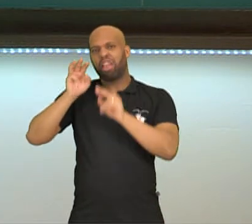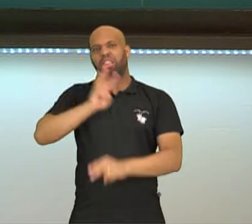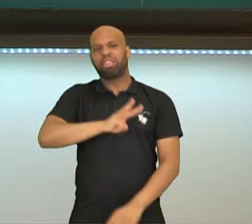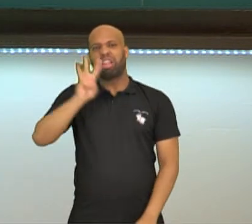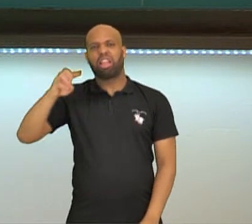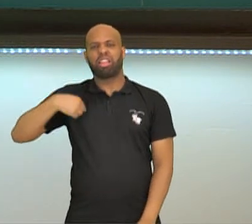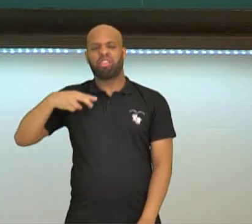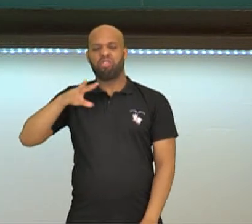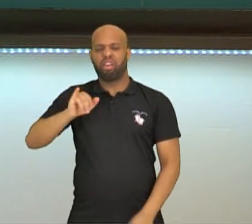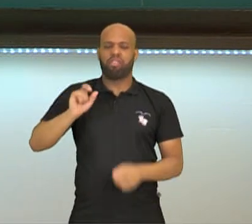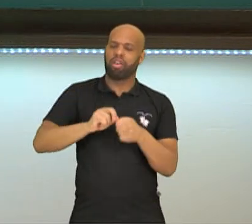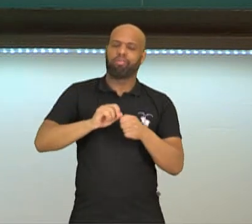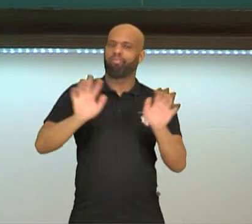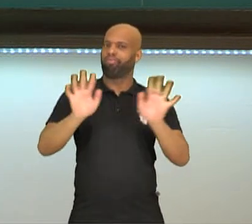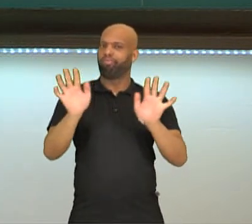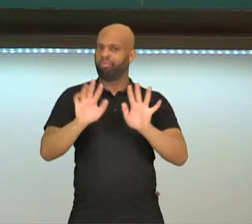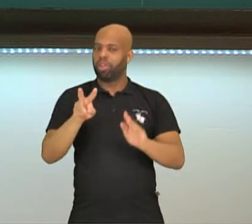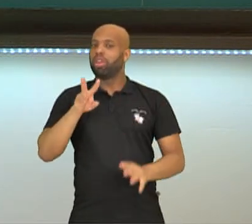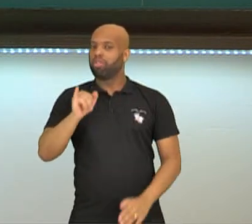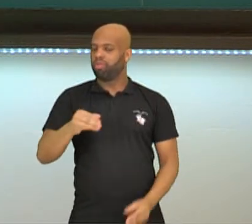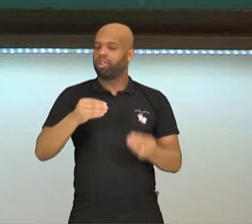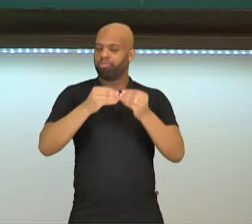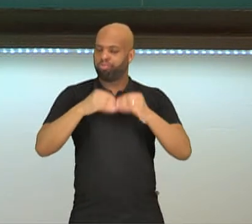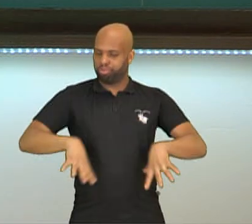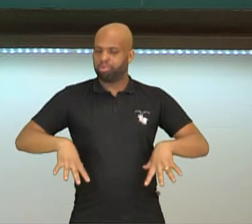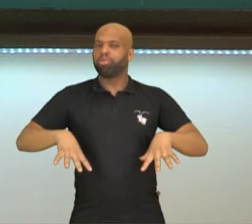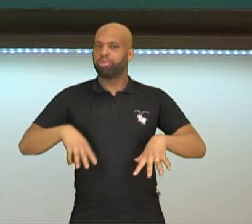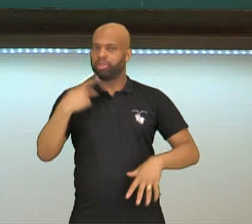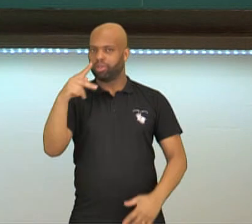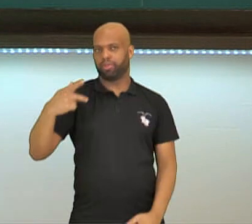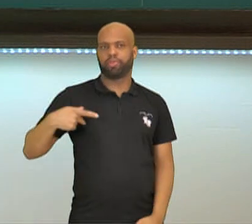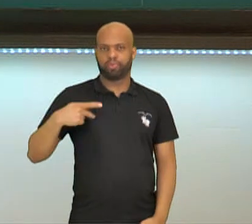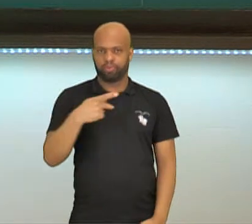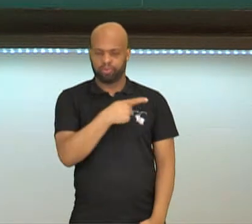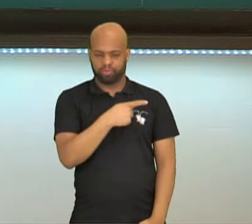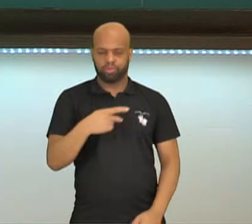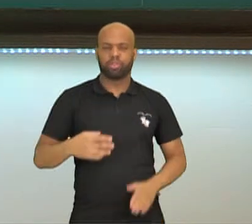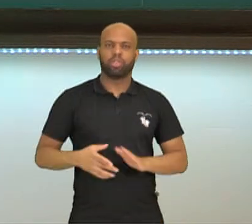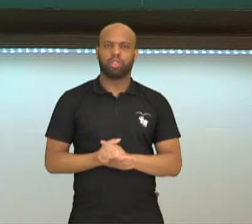internet, né? Porque isso pode ser prejudicial à nossa saúde.